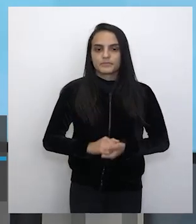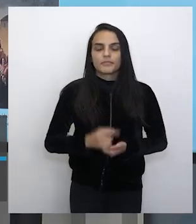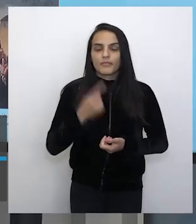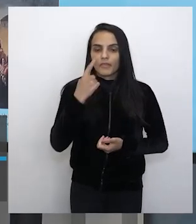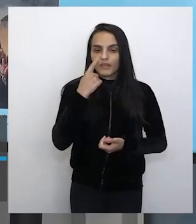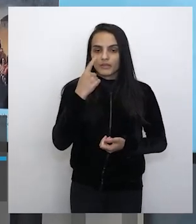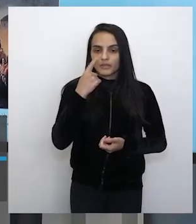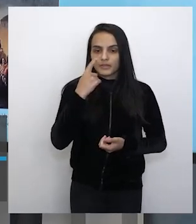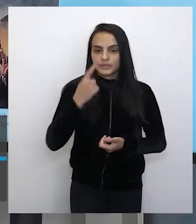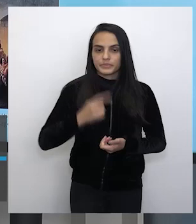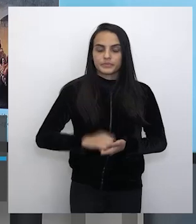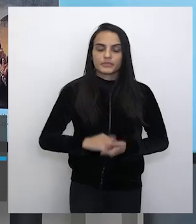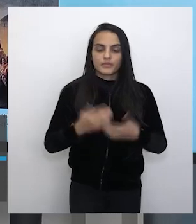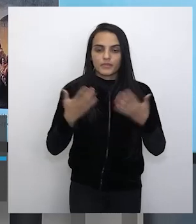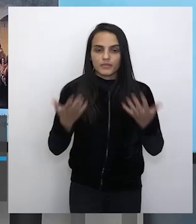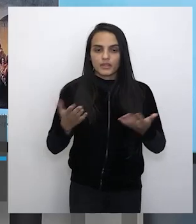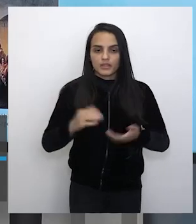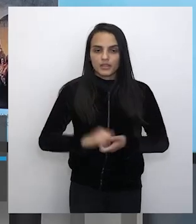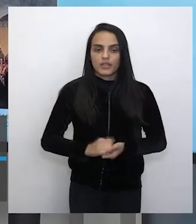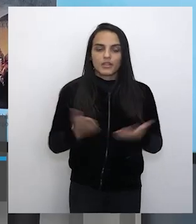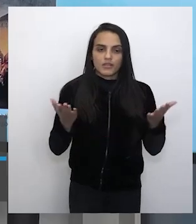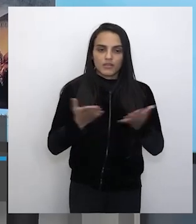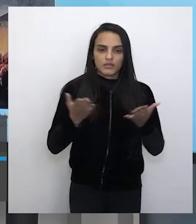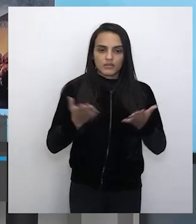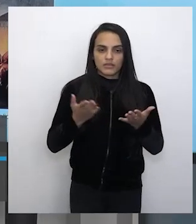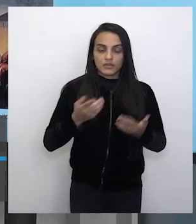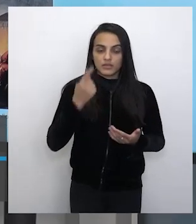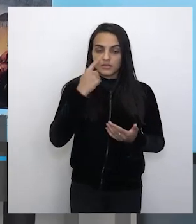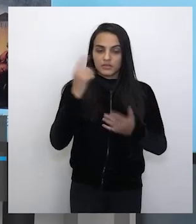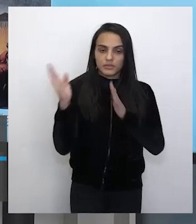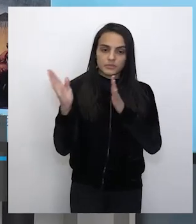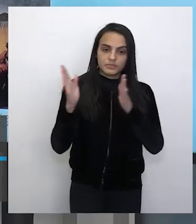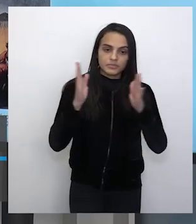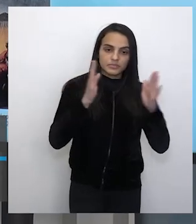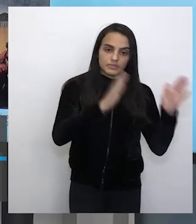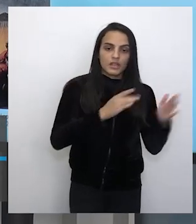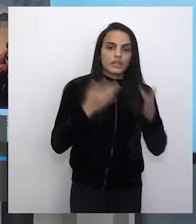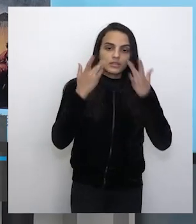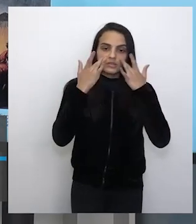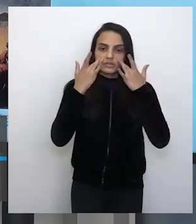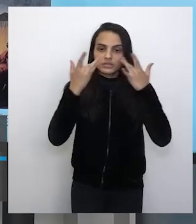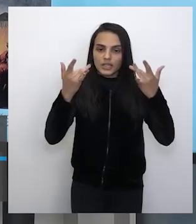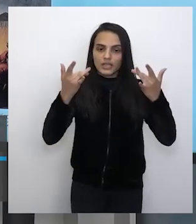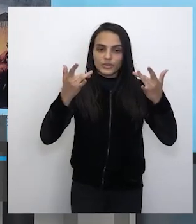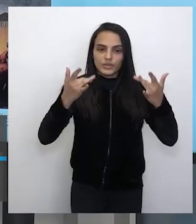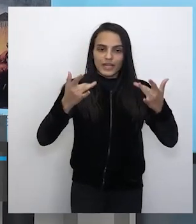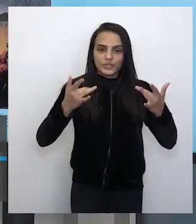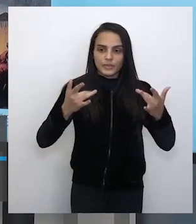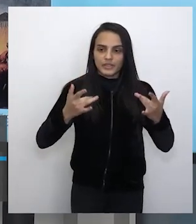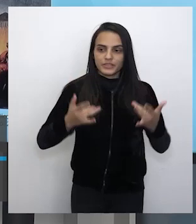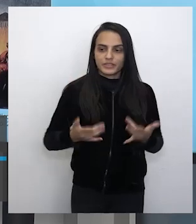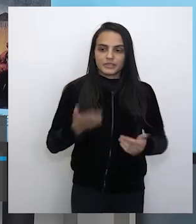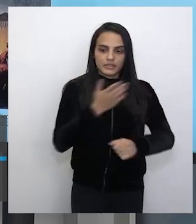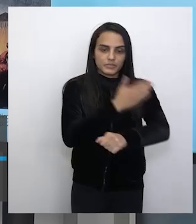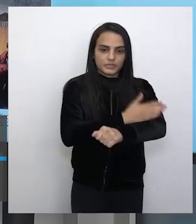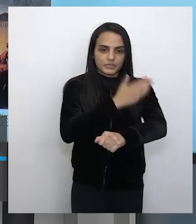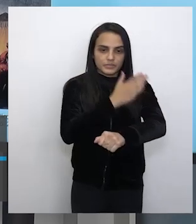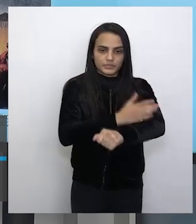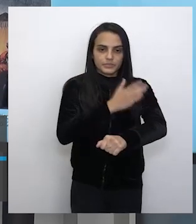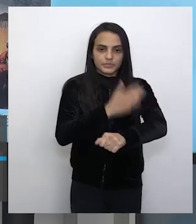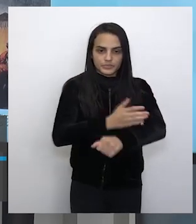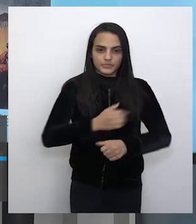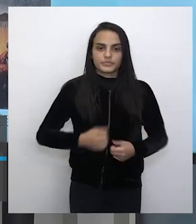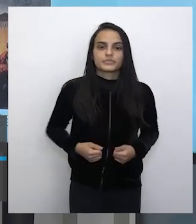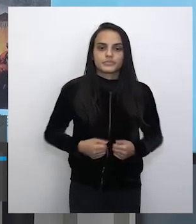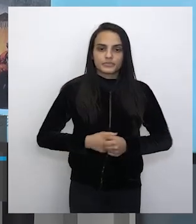só. Então, gente, né? Agora a gente vai passar aí para o teatro na Idade Média, que a função do teatro na Idade Média ela vai mudar de novo,